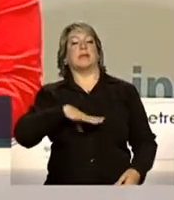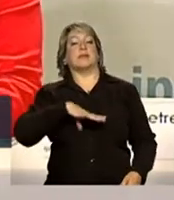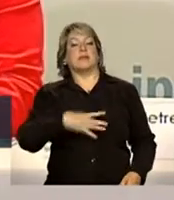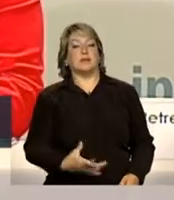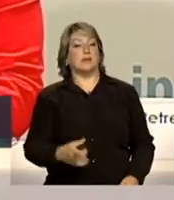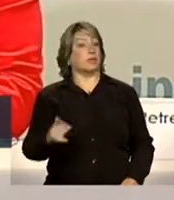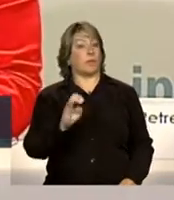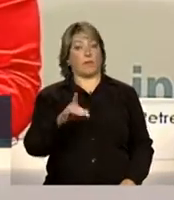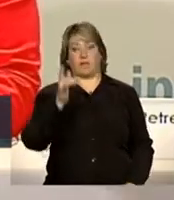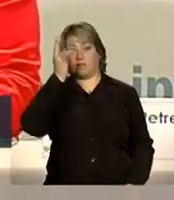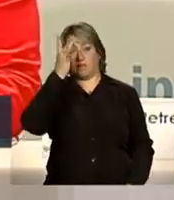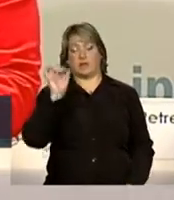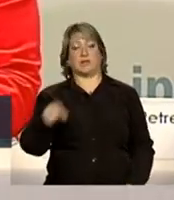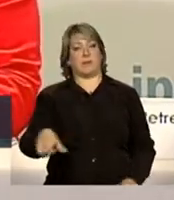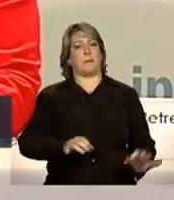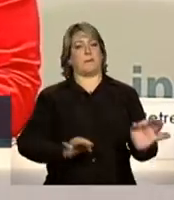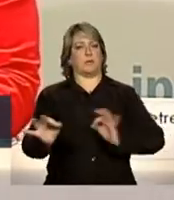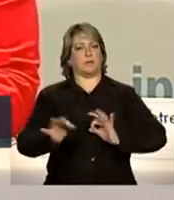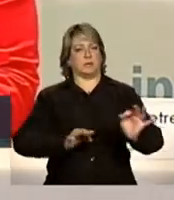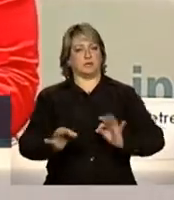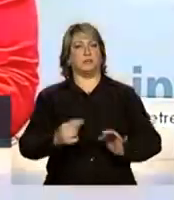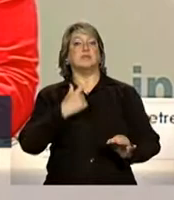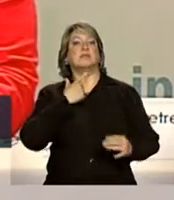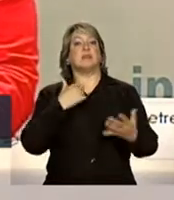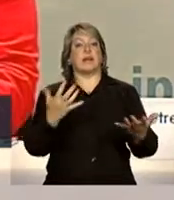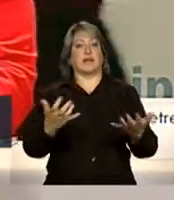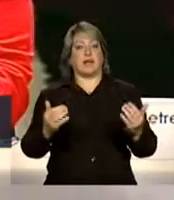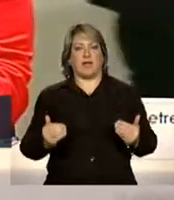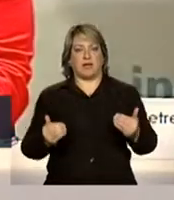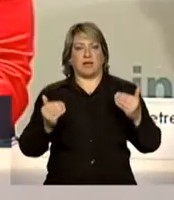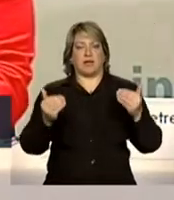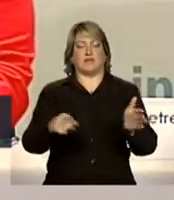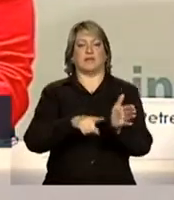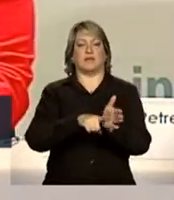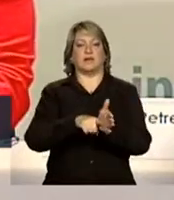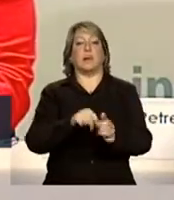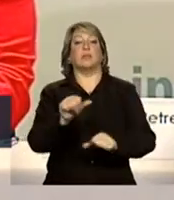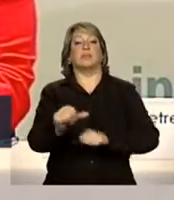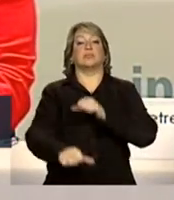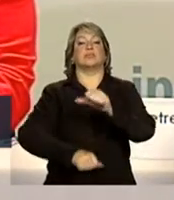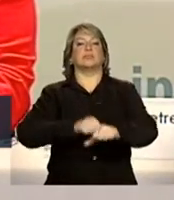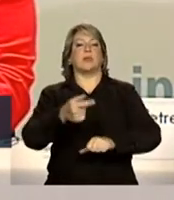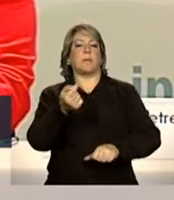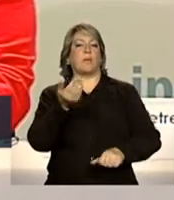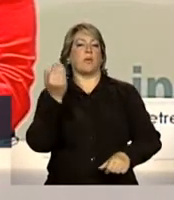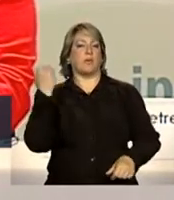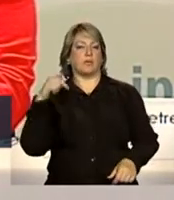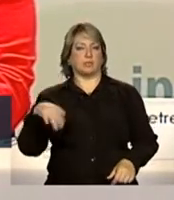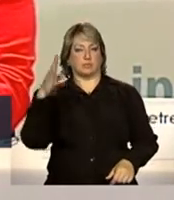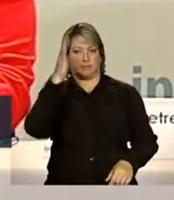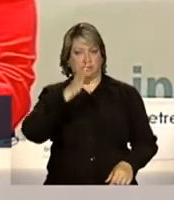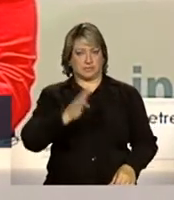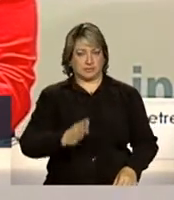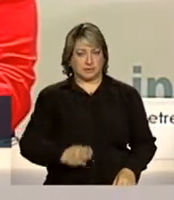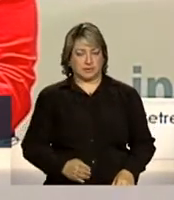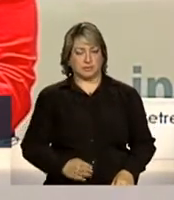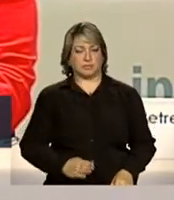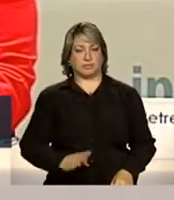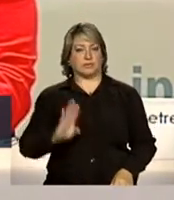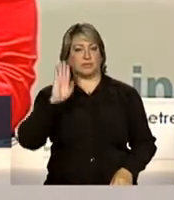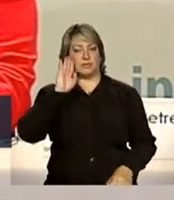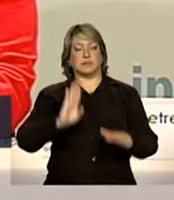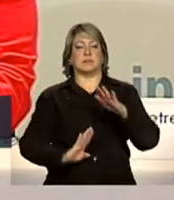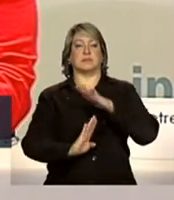era simples, uma vez que o projeto se propunha a avançar na análise das mudanças recentes do desenvolvimento brasileiro e de seus limites,